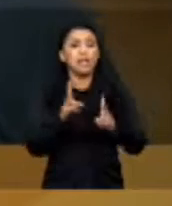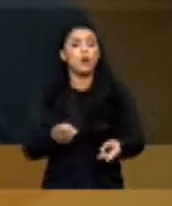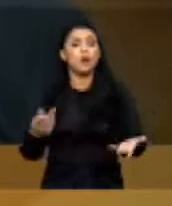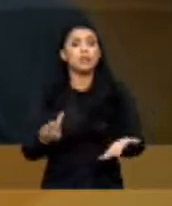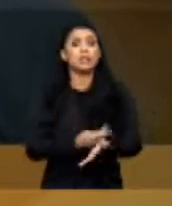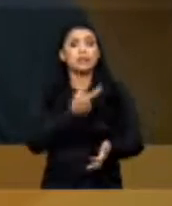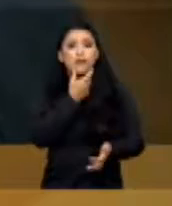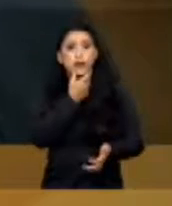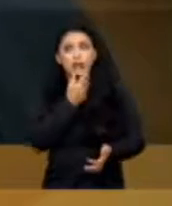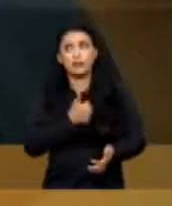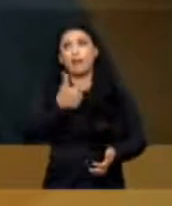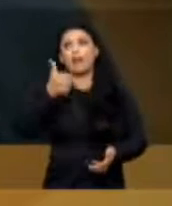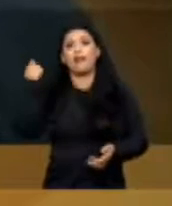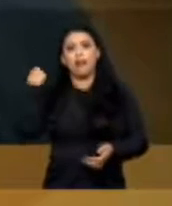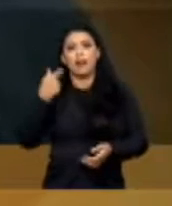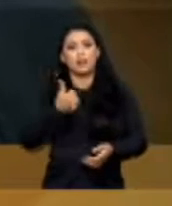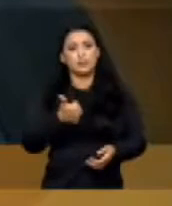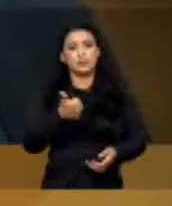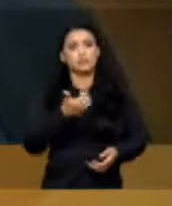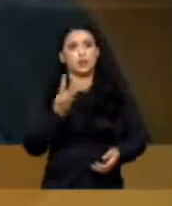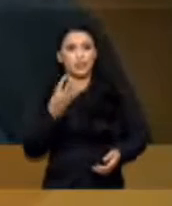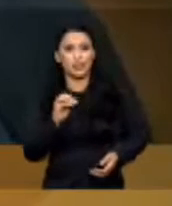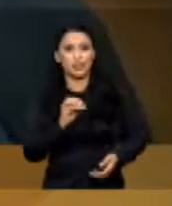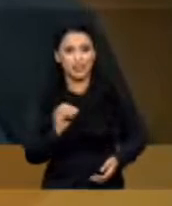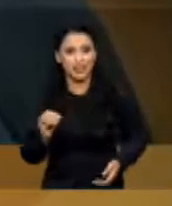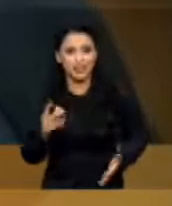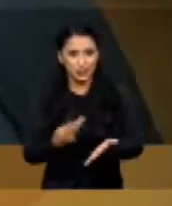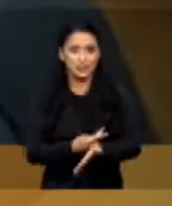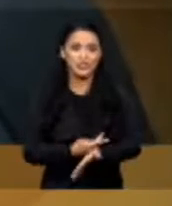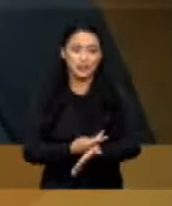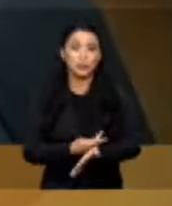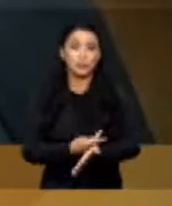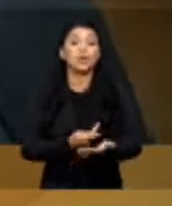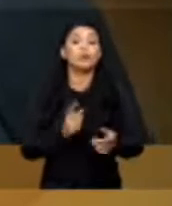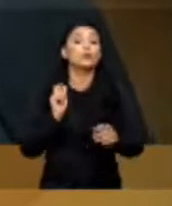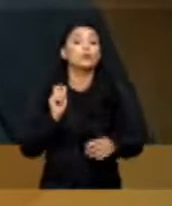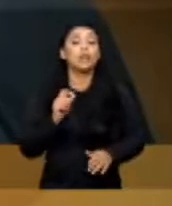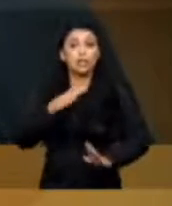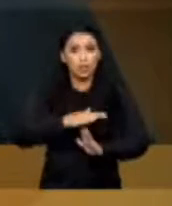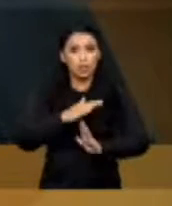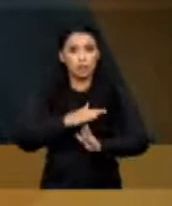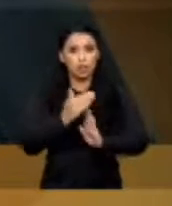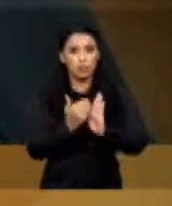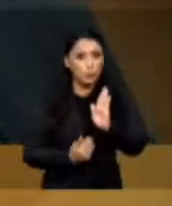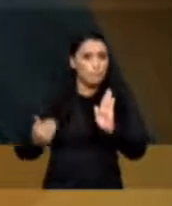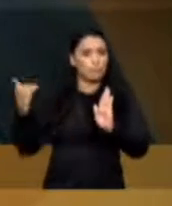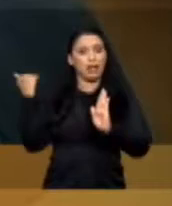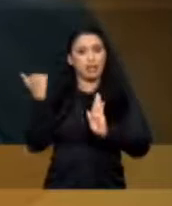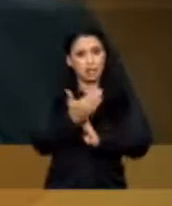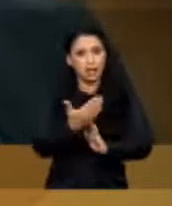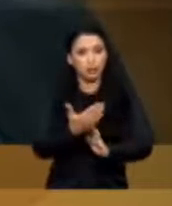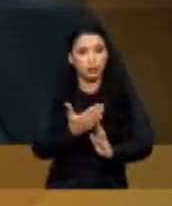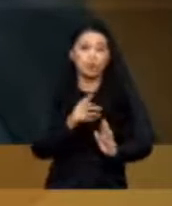de 1400 se processaram. Apenas para que esse limite que foi transposto na